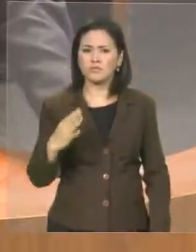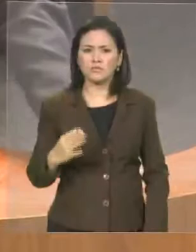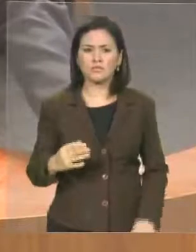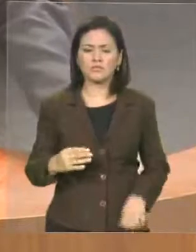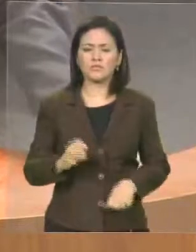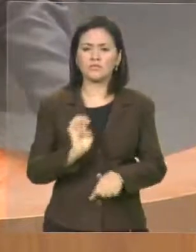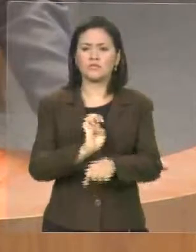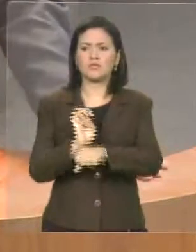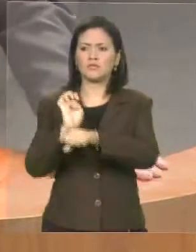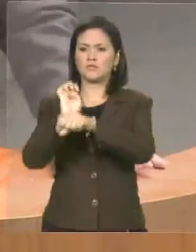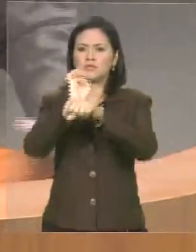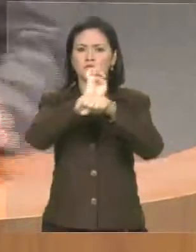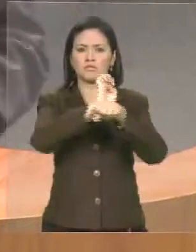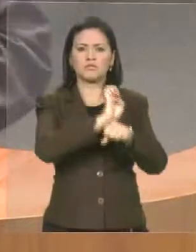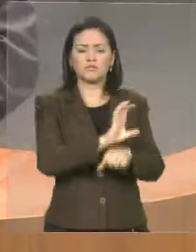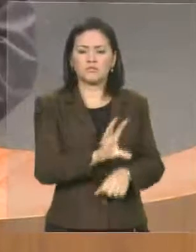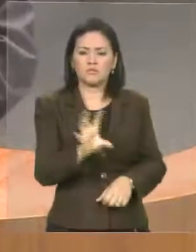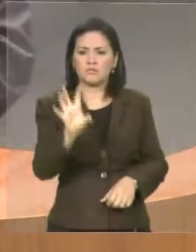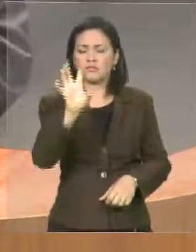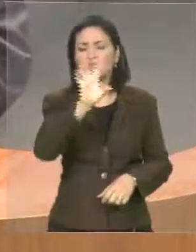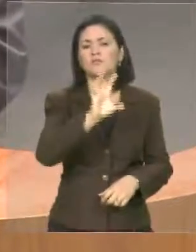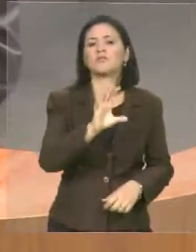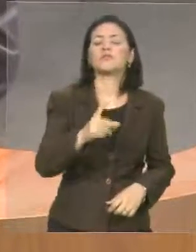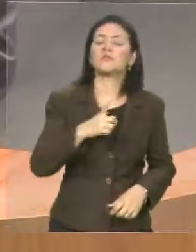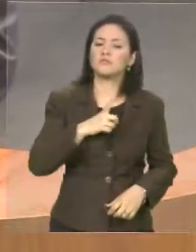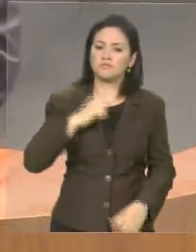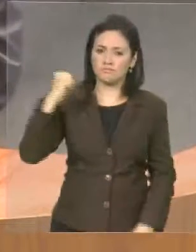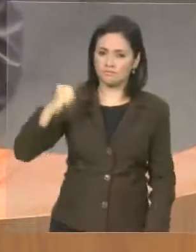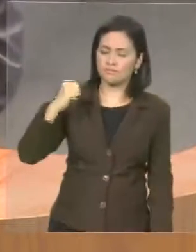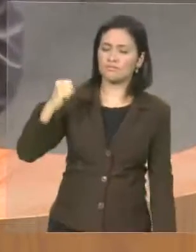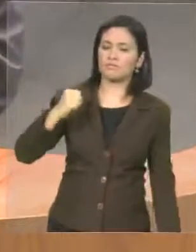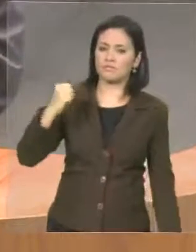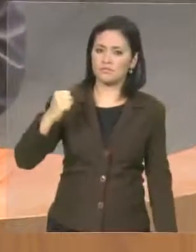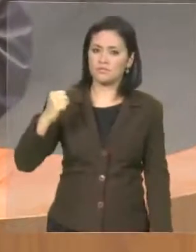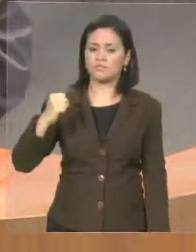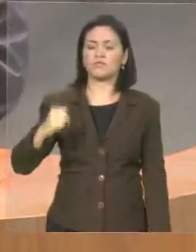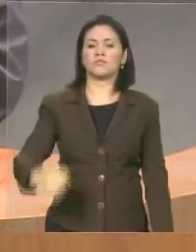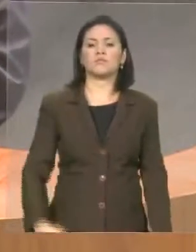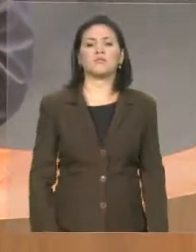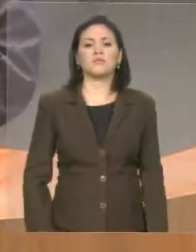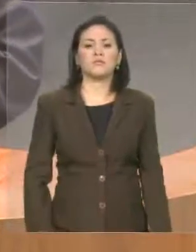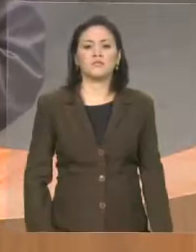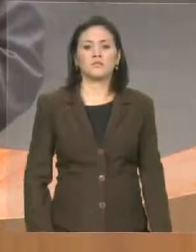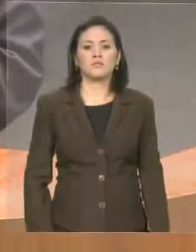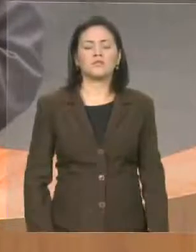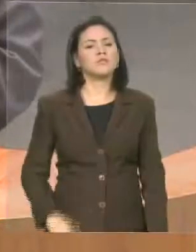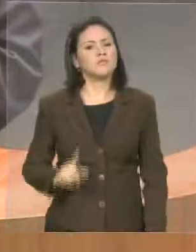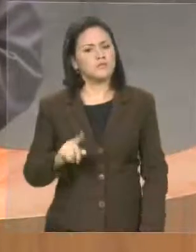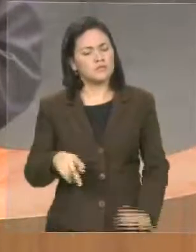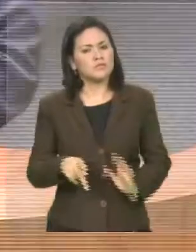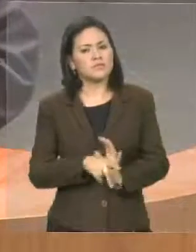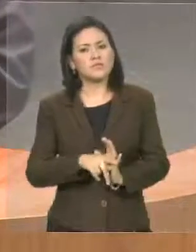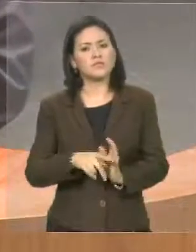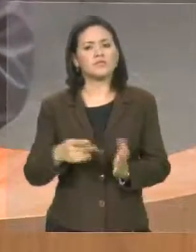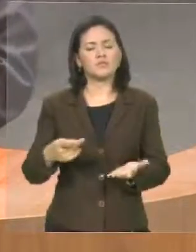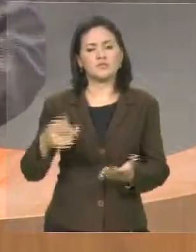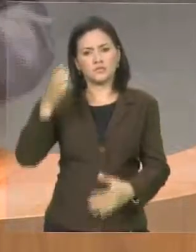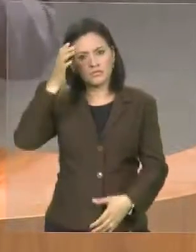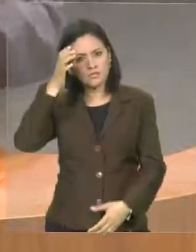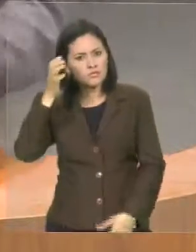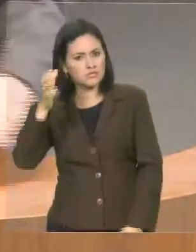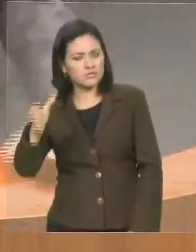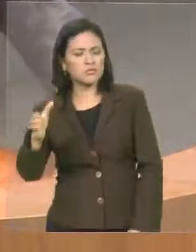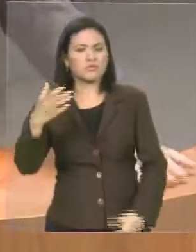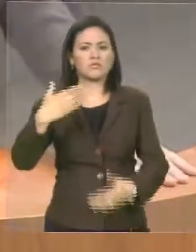vaquejada é o nosso esporte, a nossa cultura e a nossa tradição